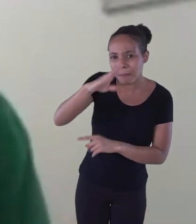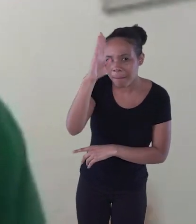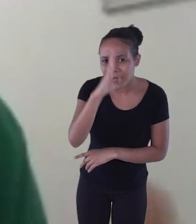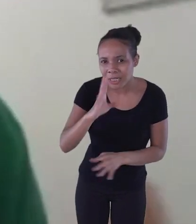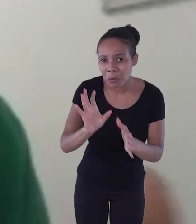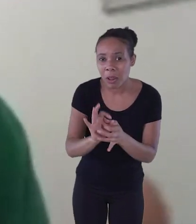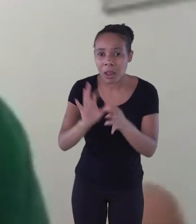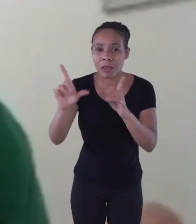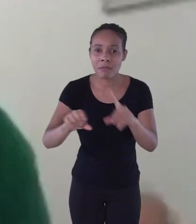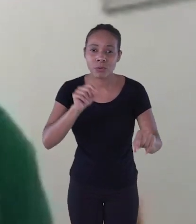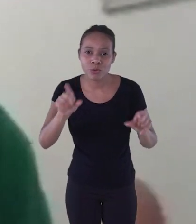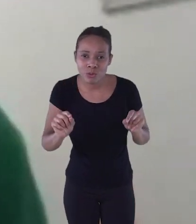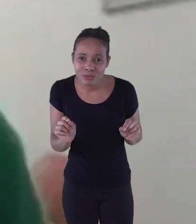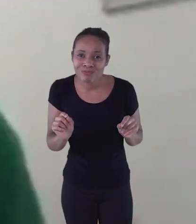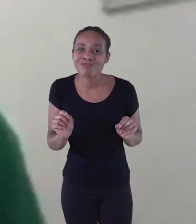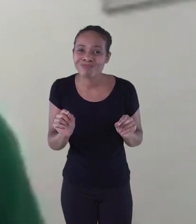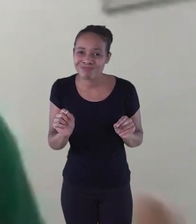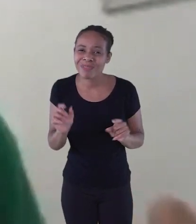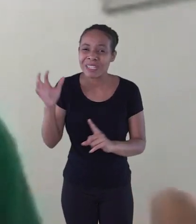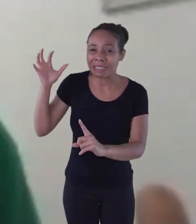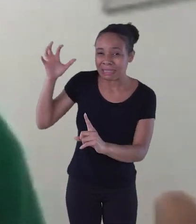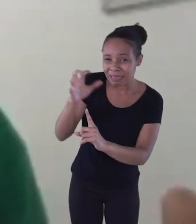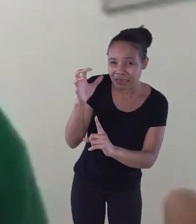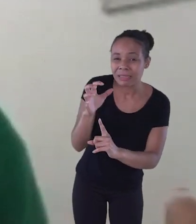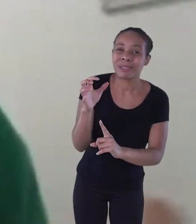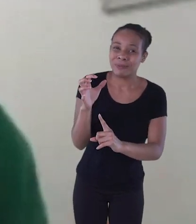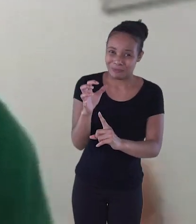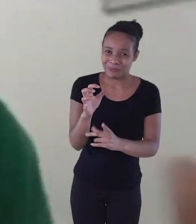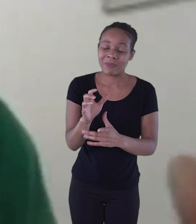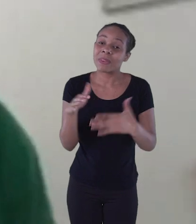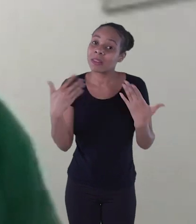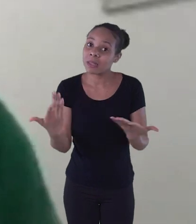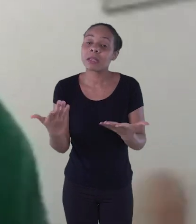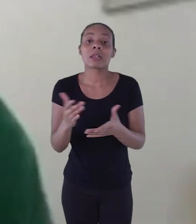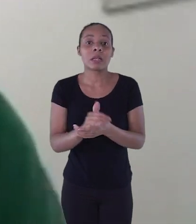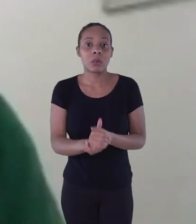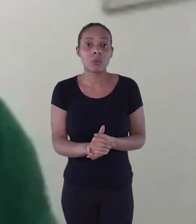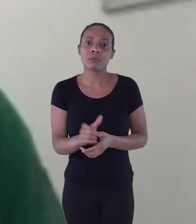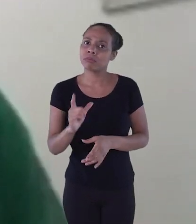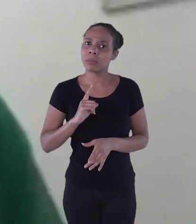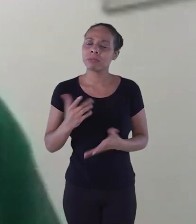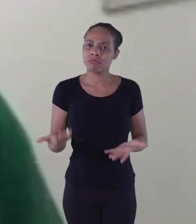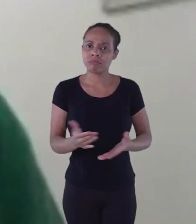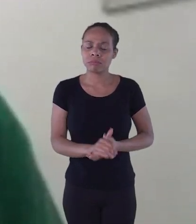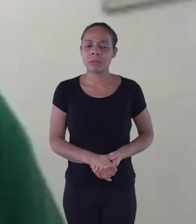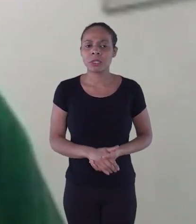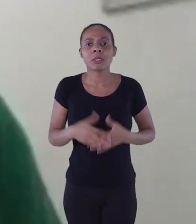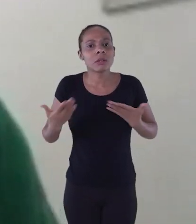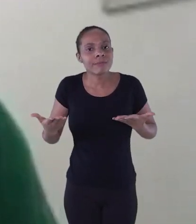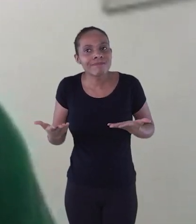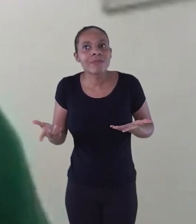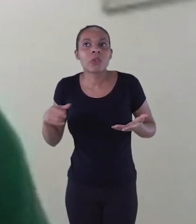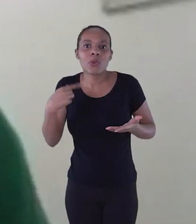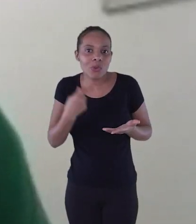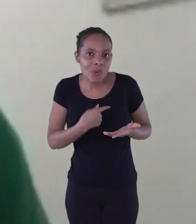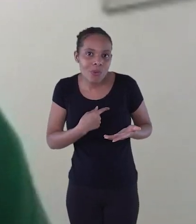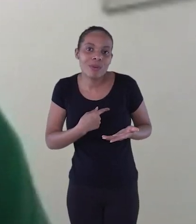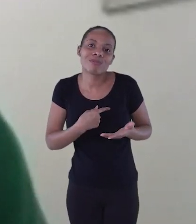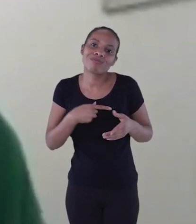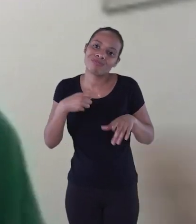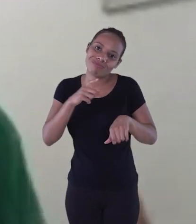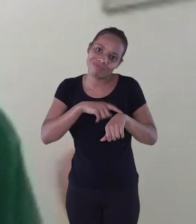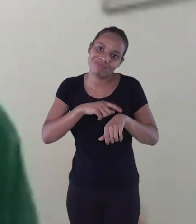que saúda, né? E num momento como esse, quer dizer, parece que, claro que a gente não queria pandemia,